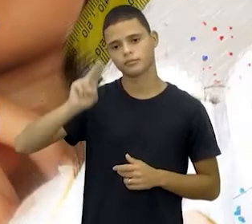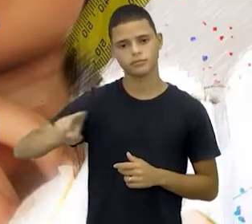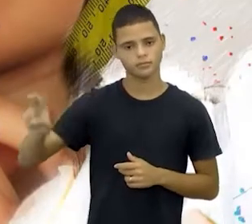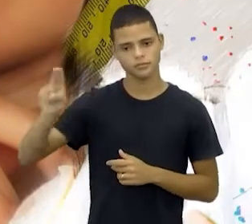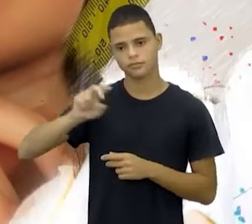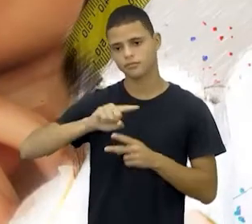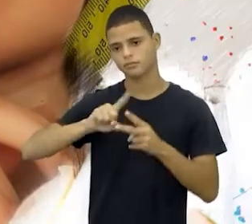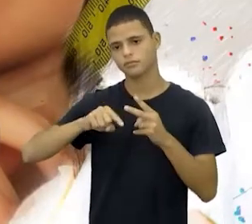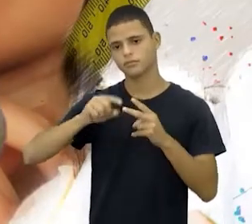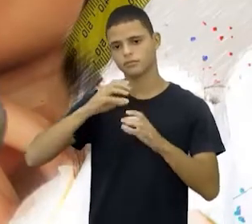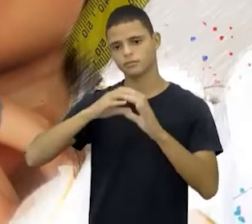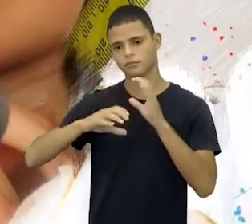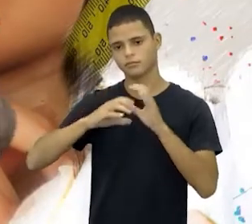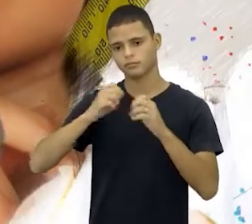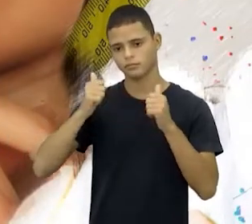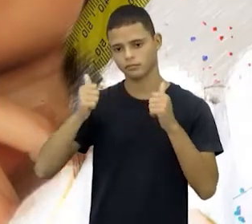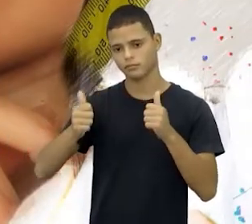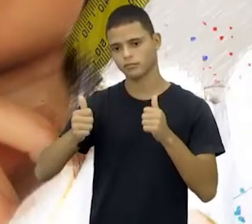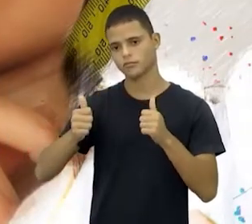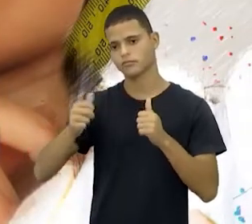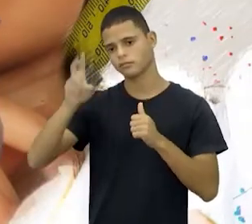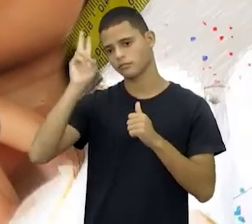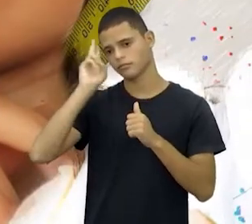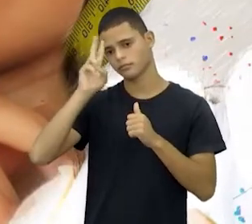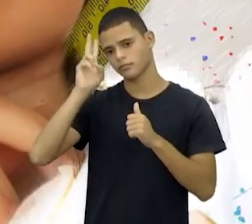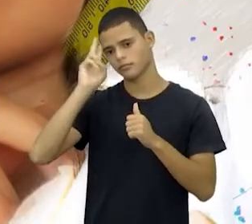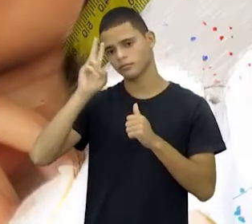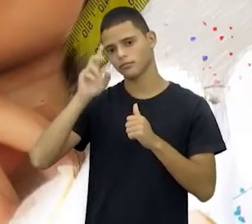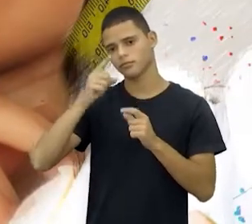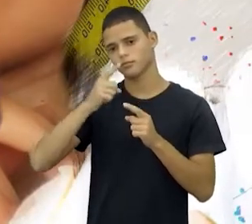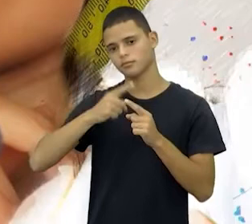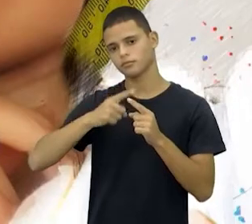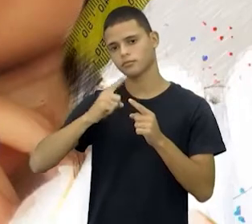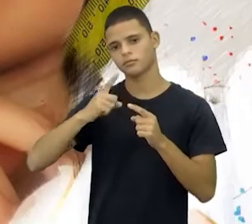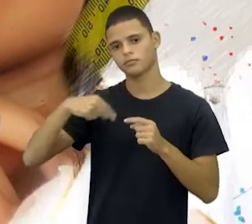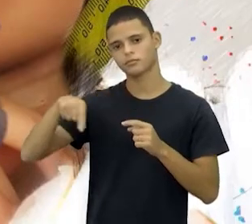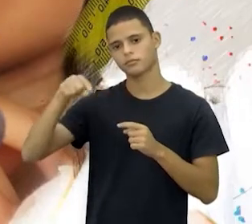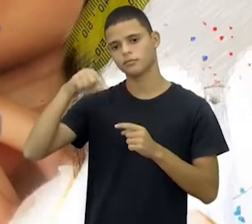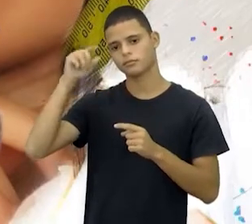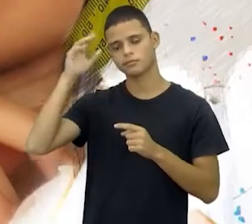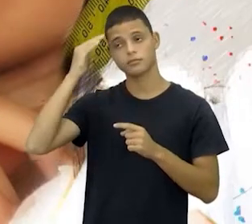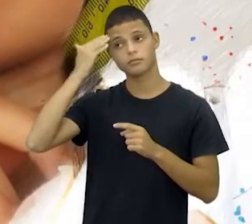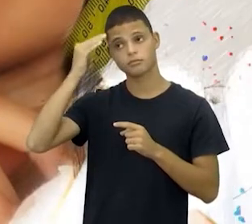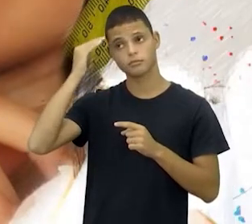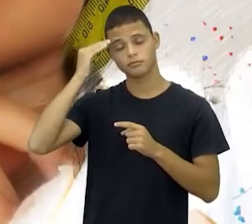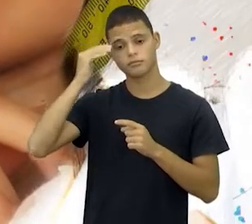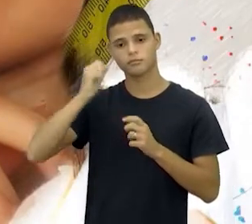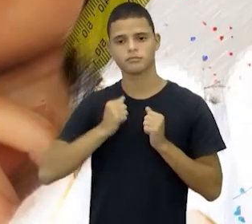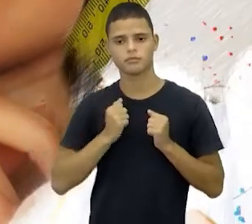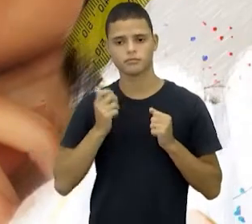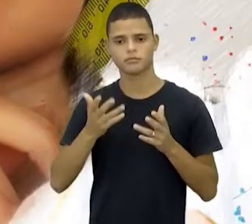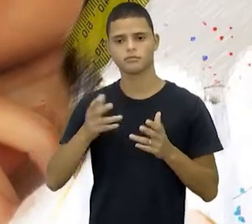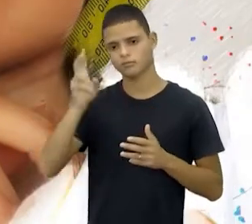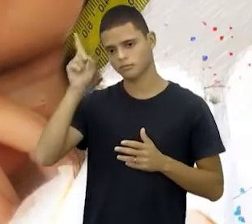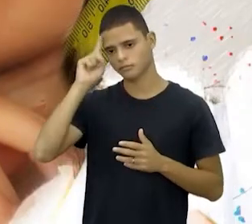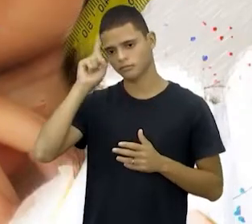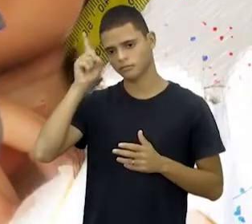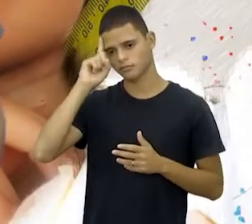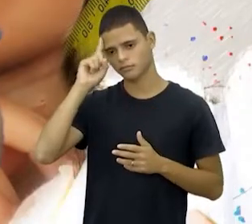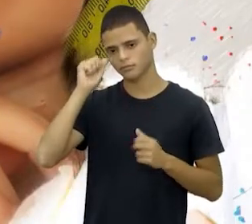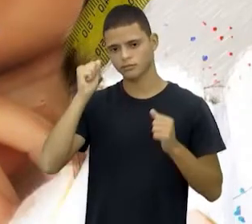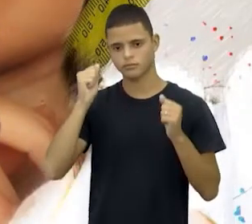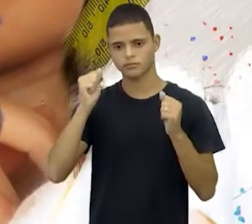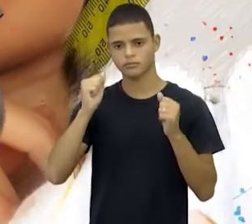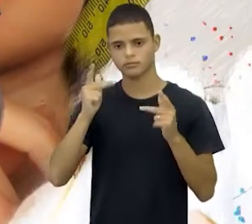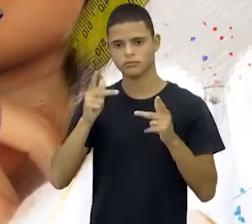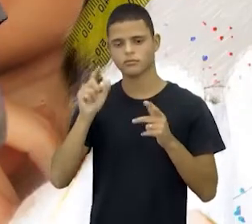de comunicação. Eu estou frisando para que a gente entenda, compreenda e aplique no nosso dia a dia,